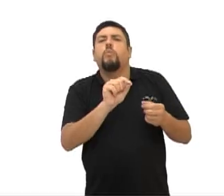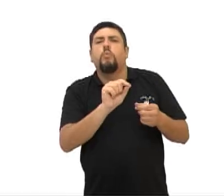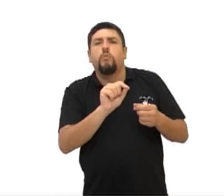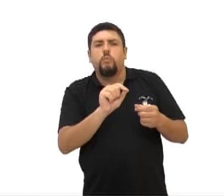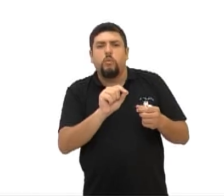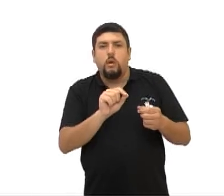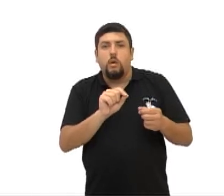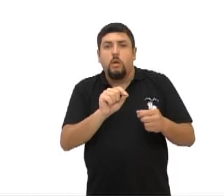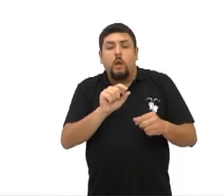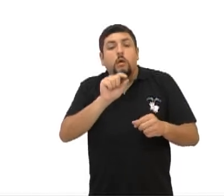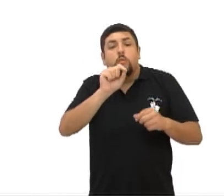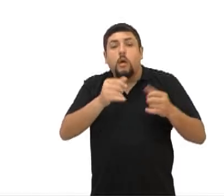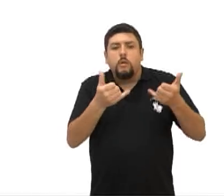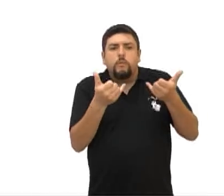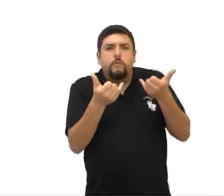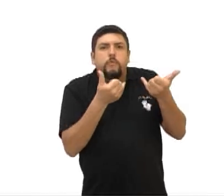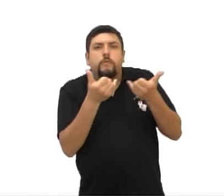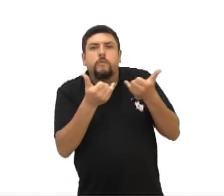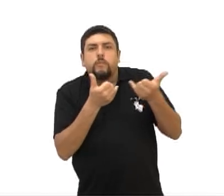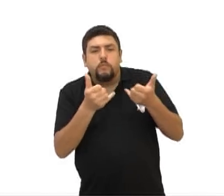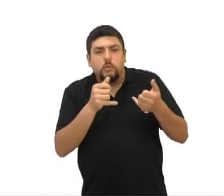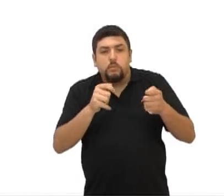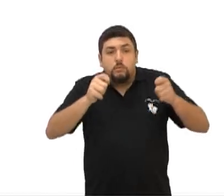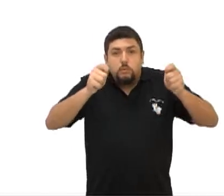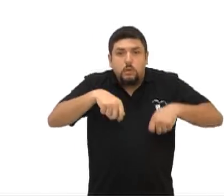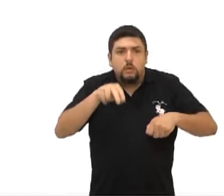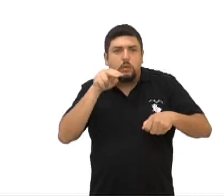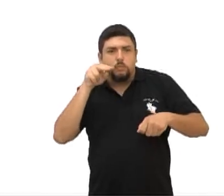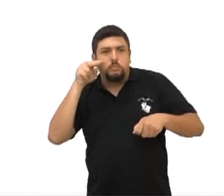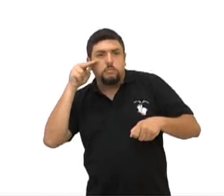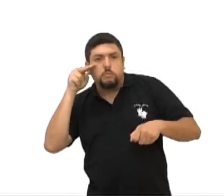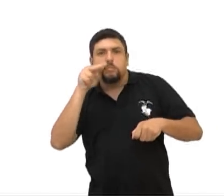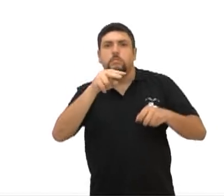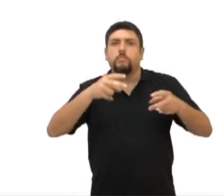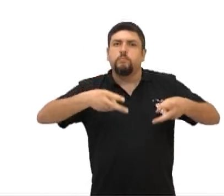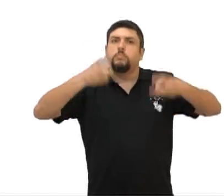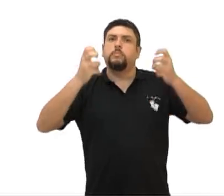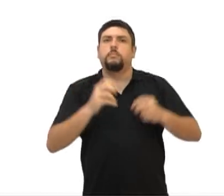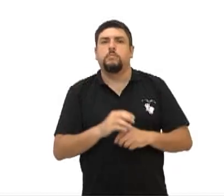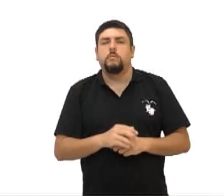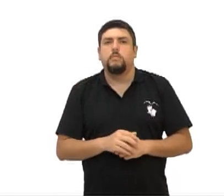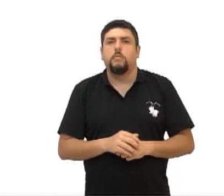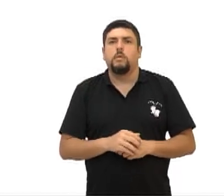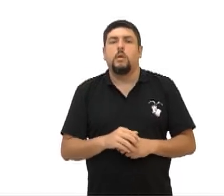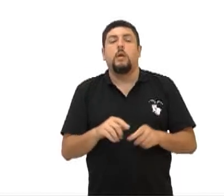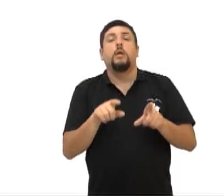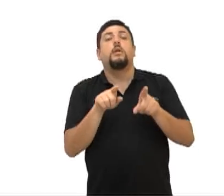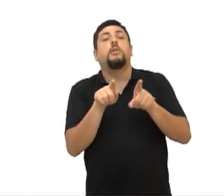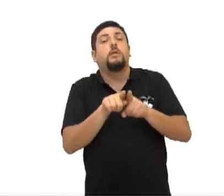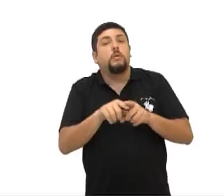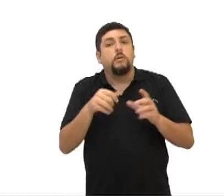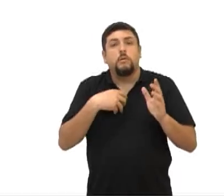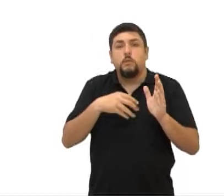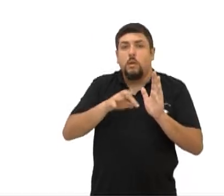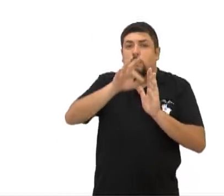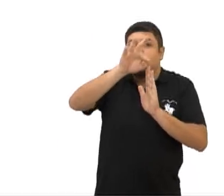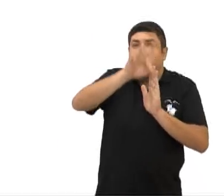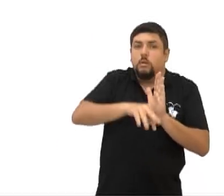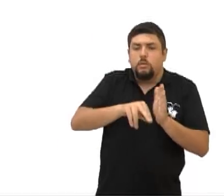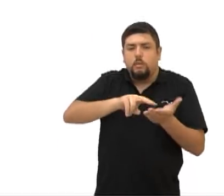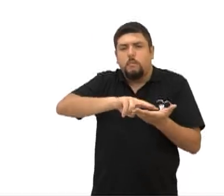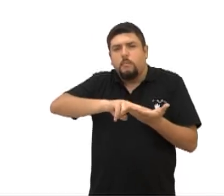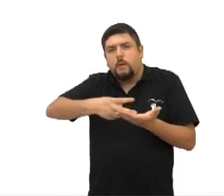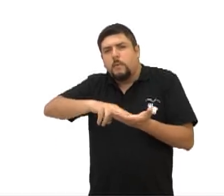que estão ali muito visíveis, né, muito fáceis de compreender, e vamos interpretar texto com